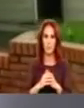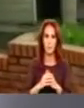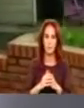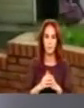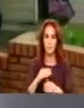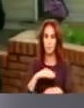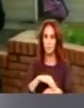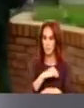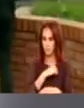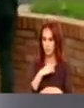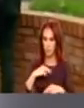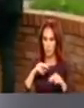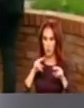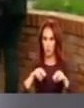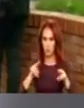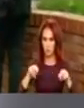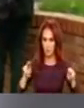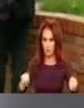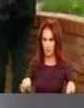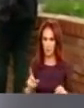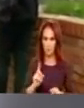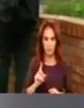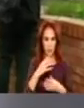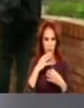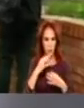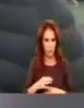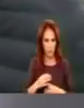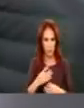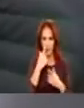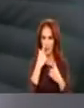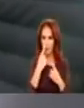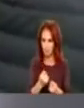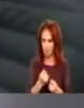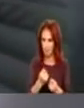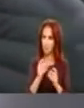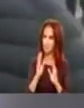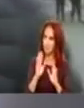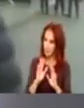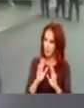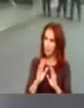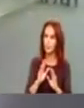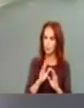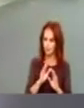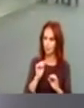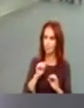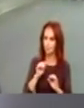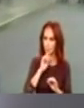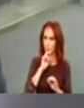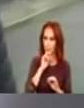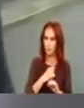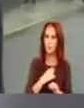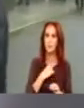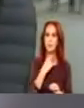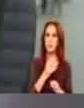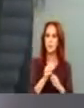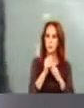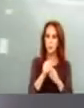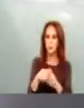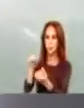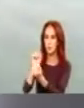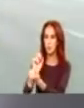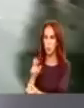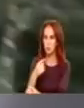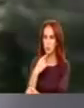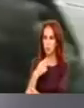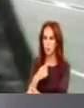regimes? Senhores, por favor, caiam na real e percebam que estamos no século XXI, no século da liberdade,